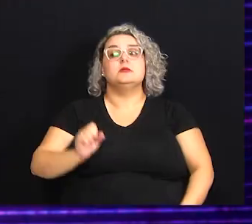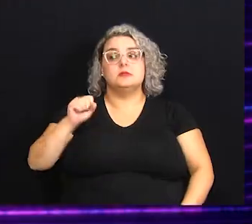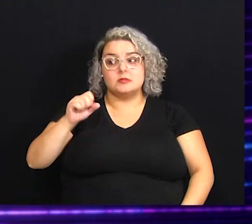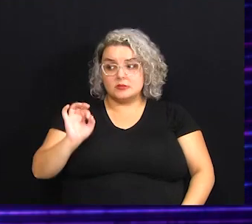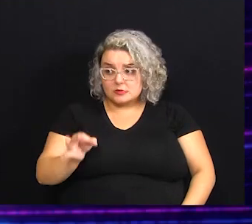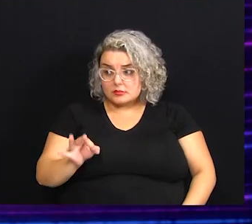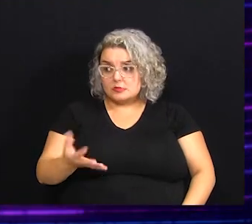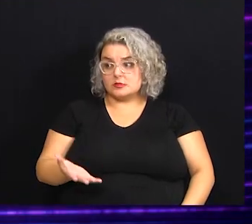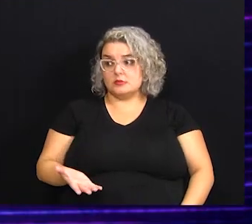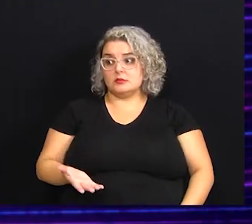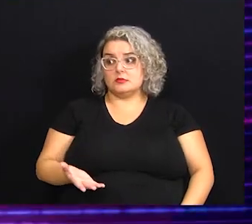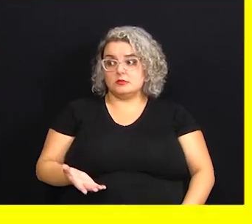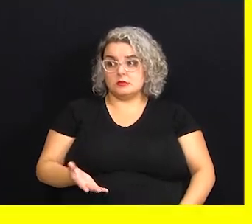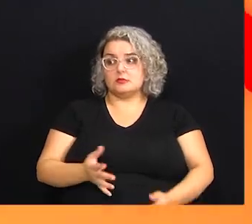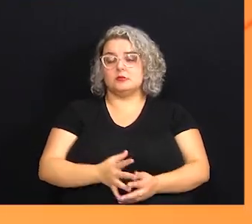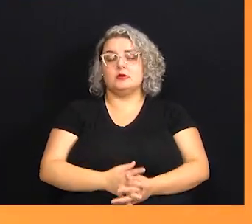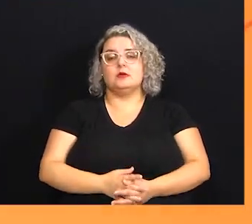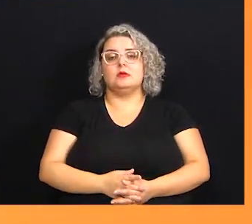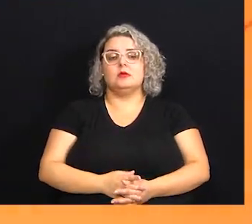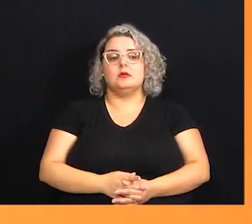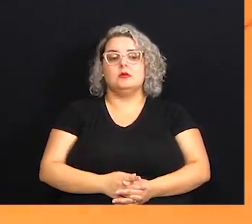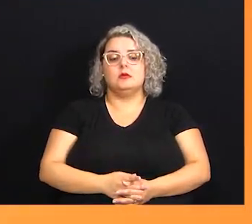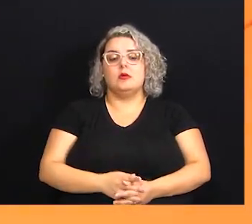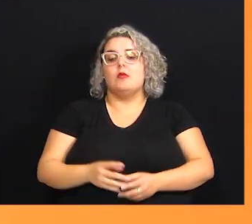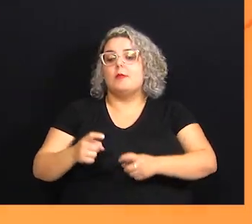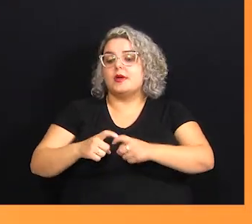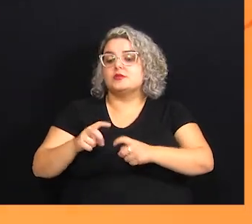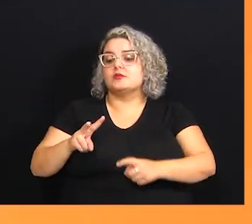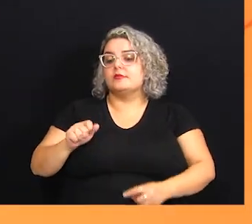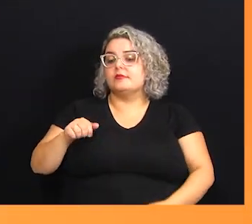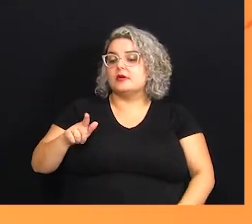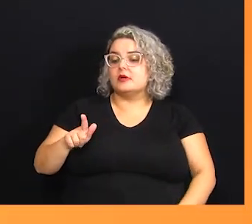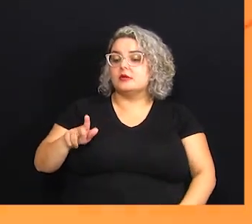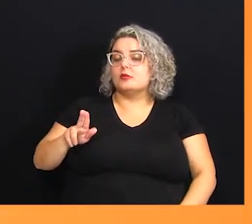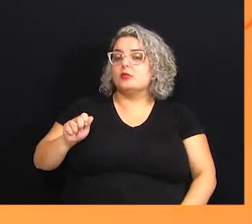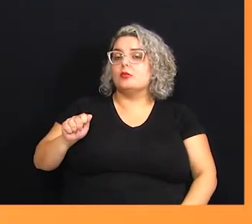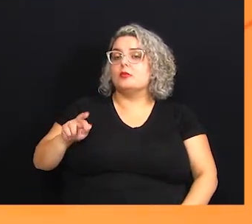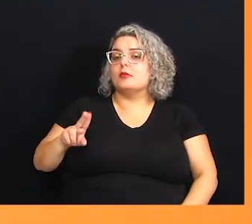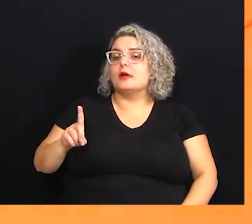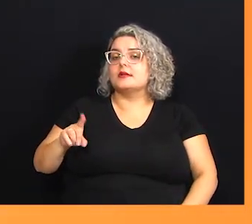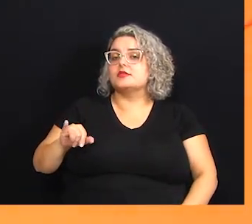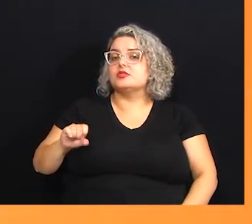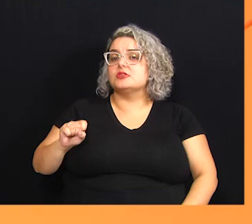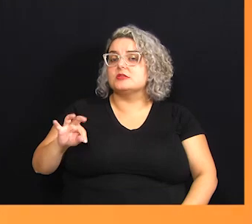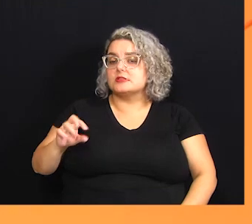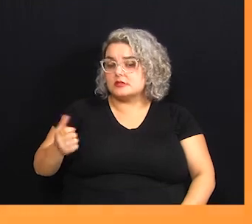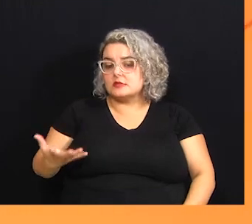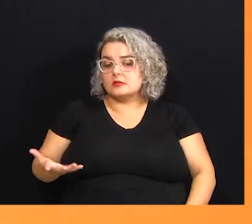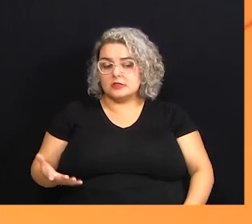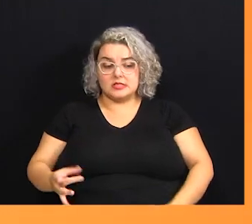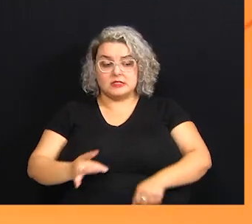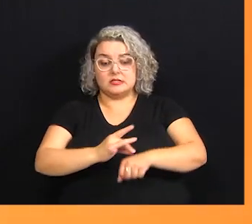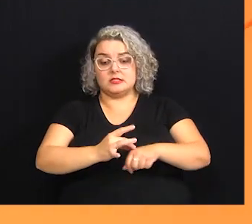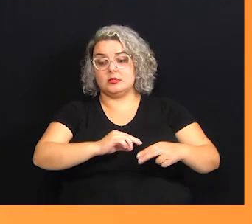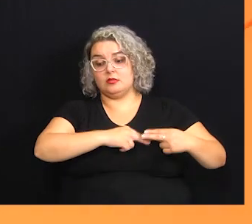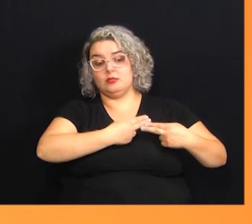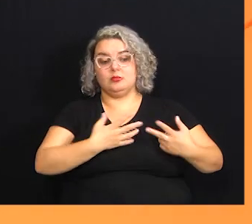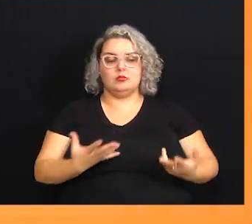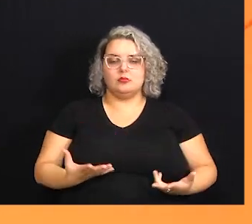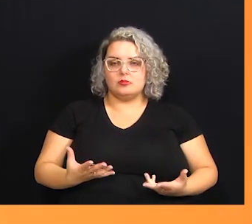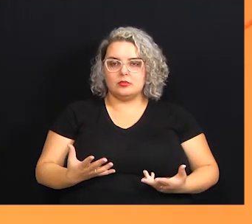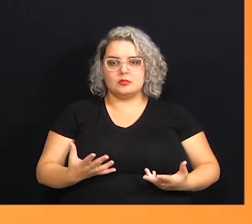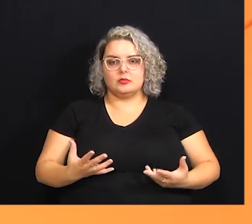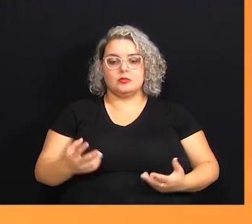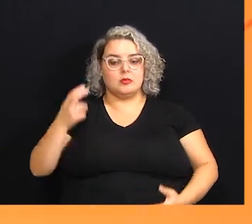Definitivamente. Eu adotei o lado de um médico vanguardista que não se beneficiava por essa estrutura de lucro intelectual que provém do conhecimento.